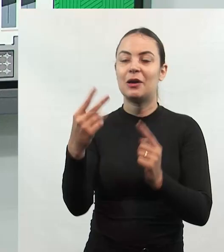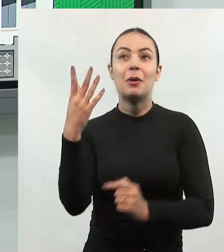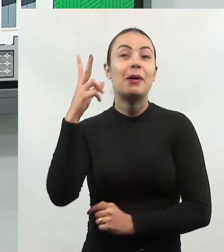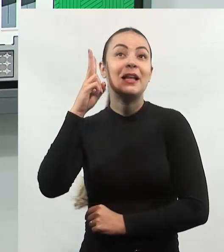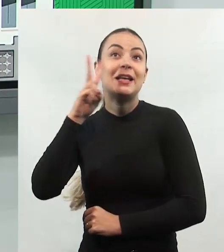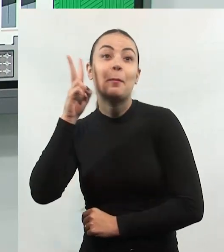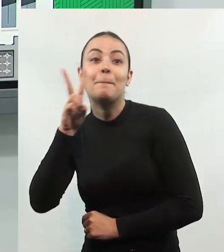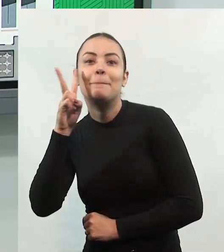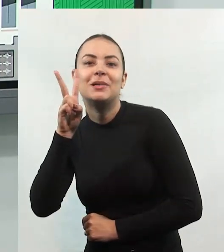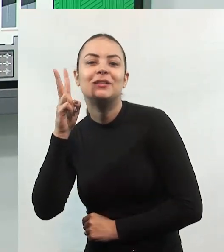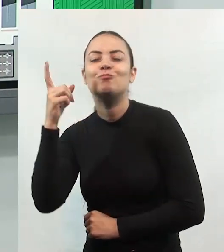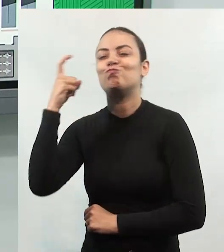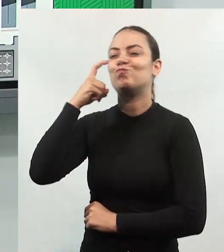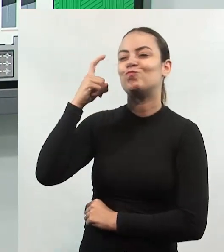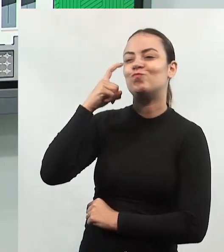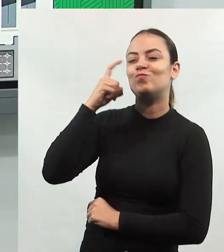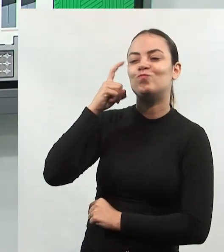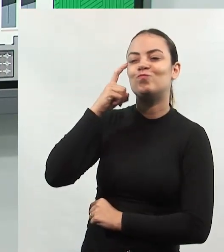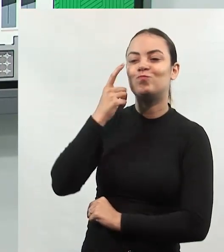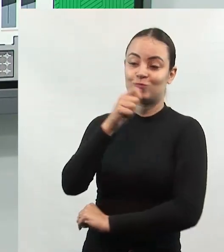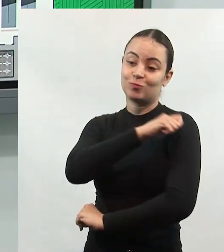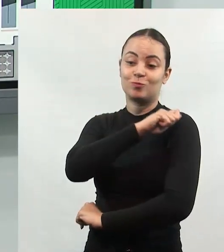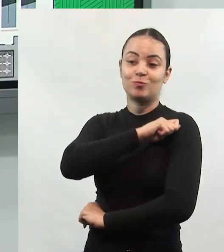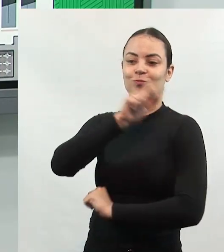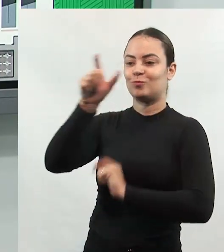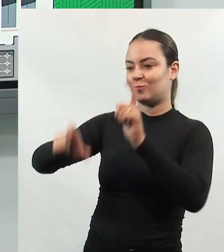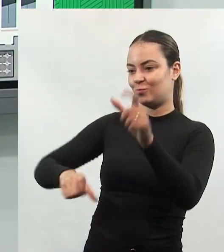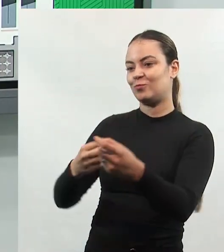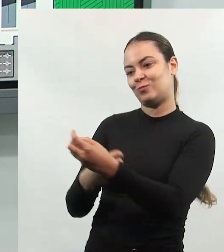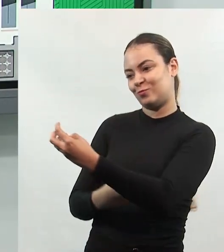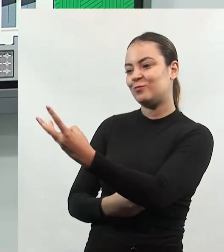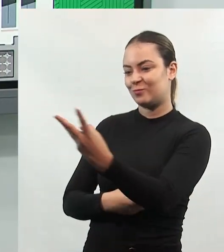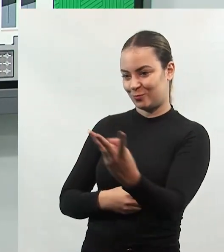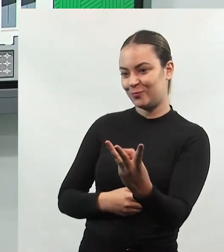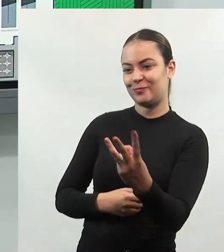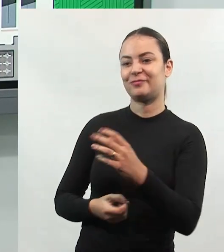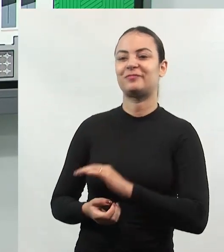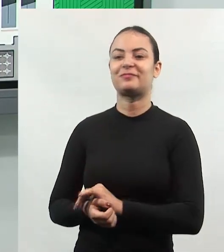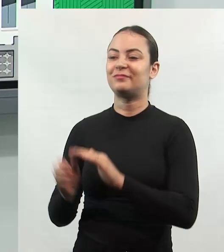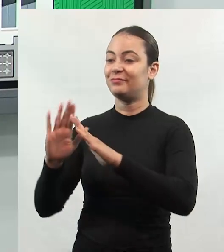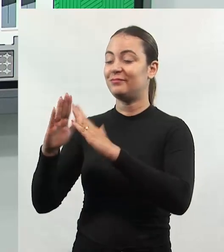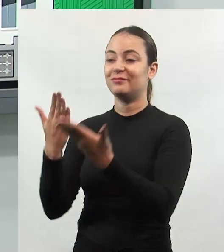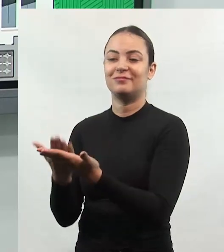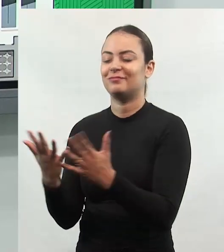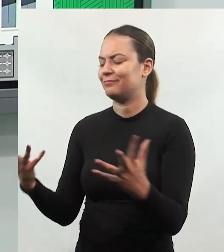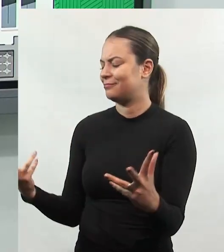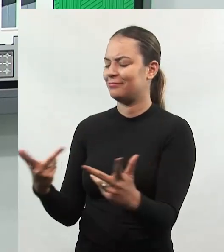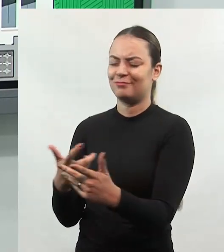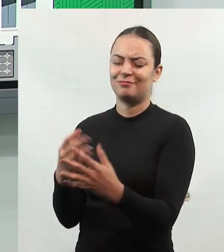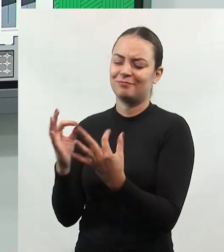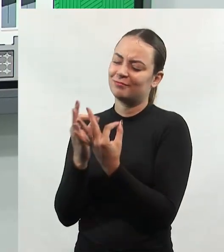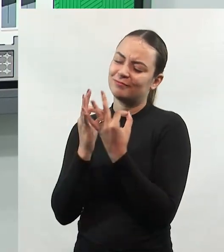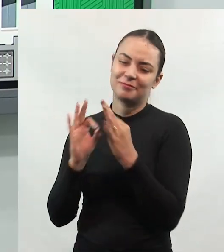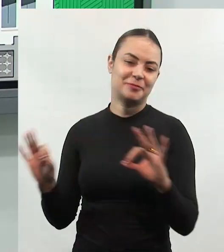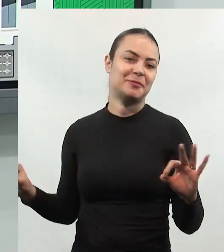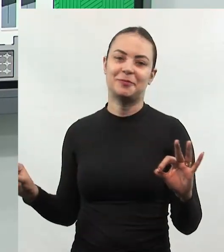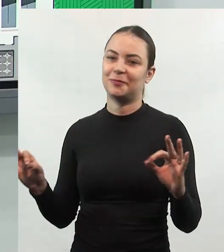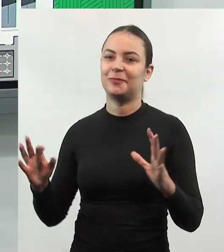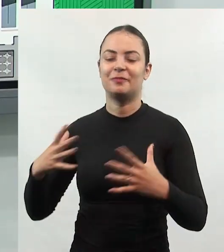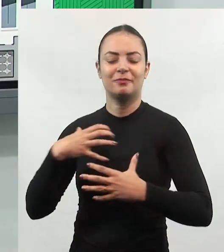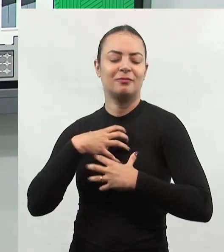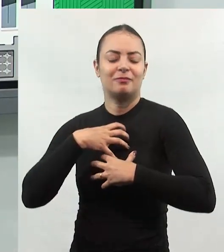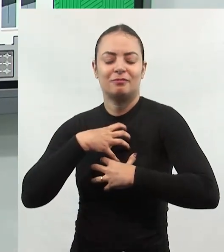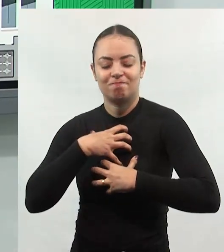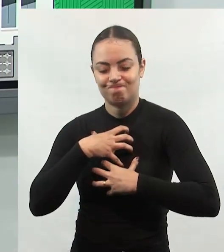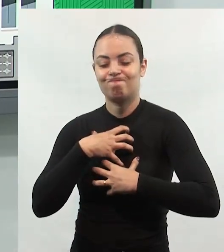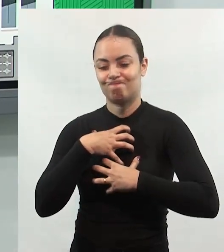gente pôde aqui conhecer a perspectiva dos alunos, pôde conhecer o olhar dos alunos dessa escola que é tão